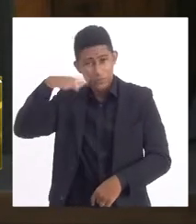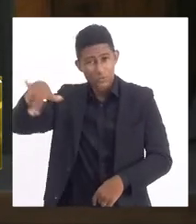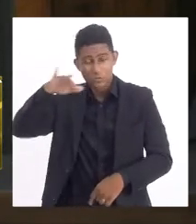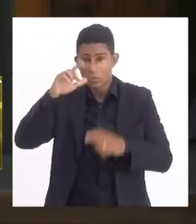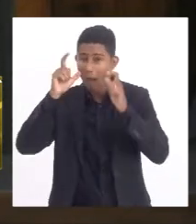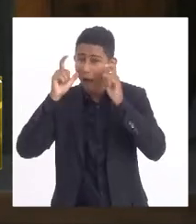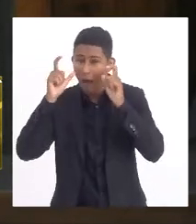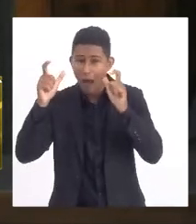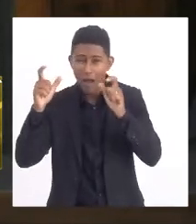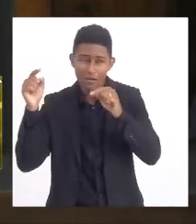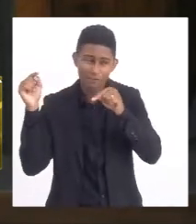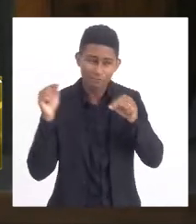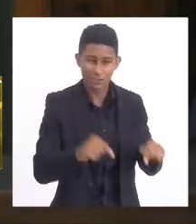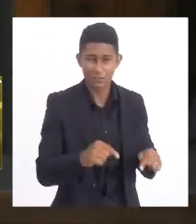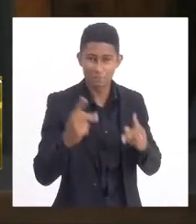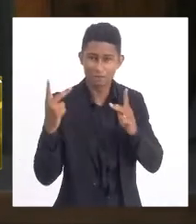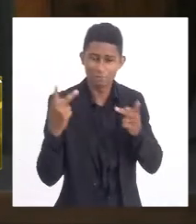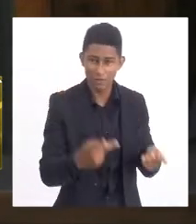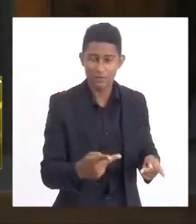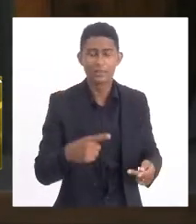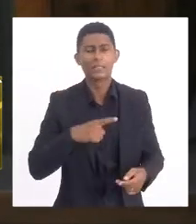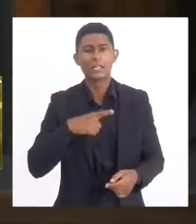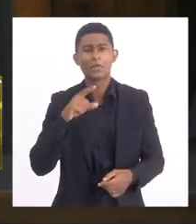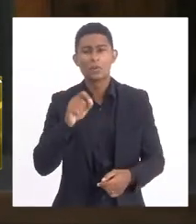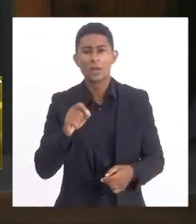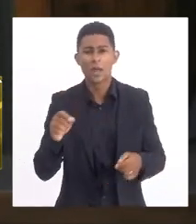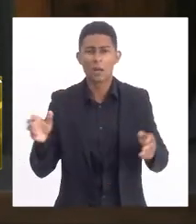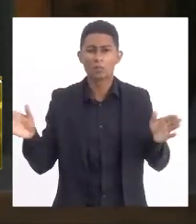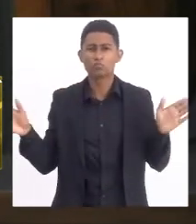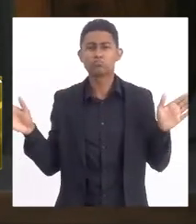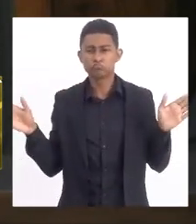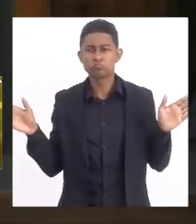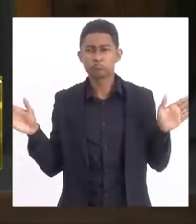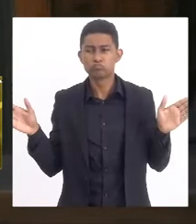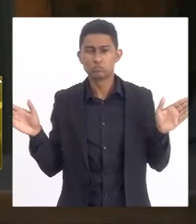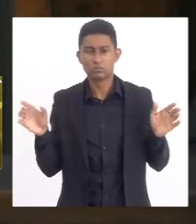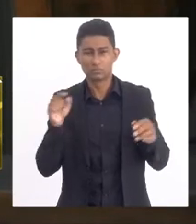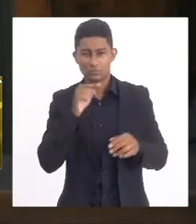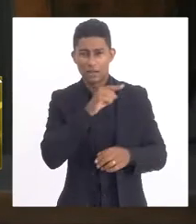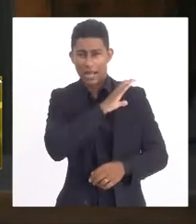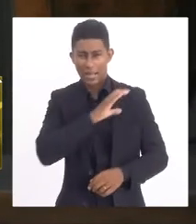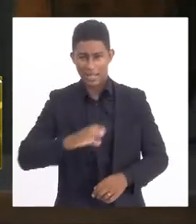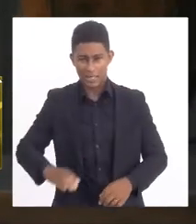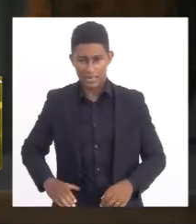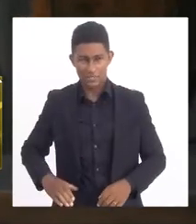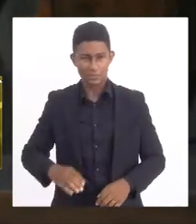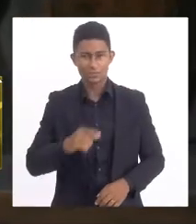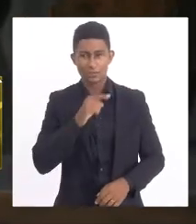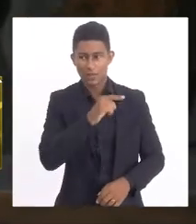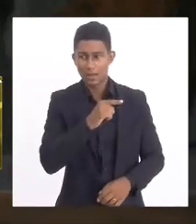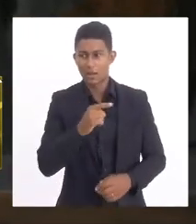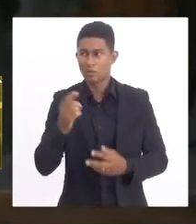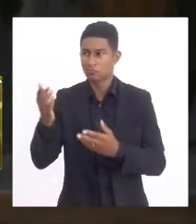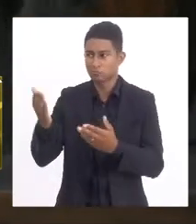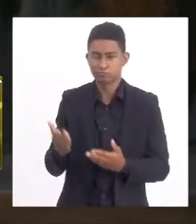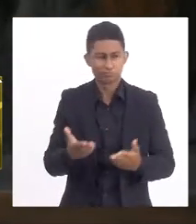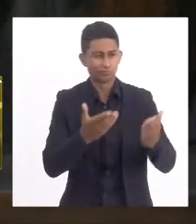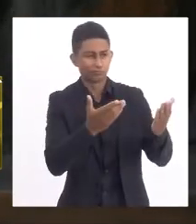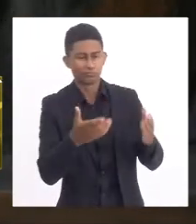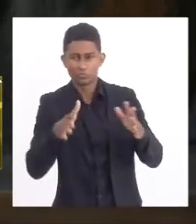de braços aberto falando para todo mundo seja bem-vindo essa terra maravilhosa nós